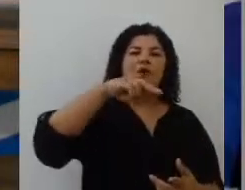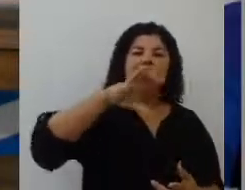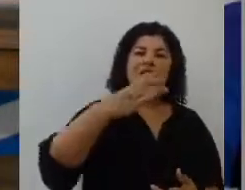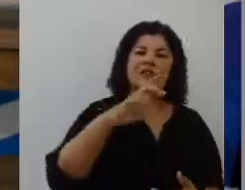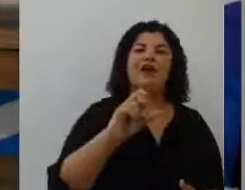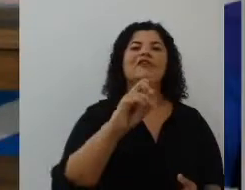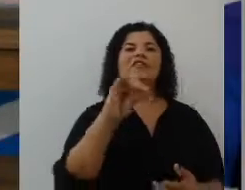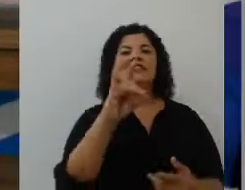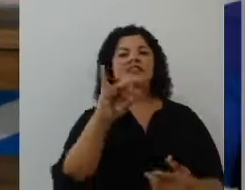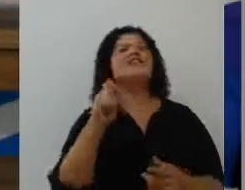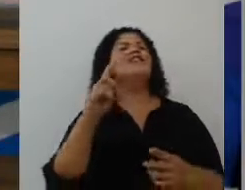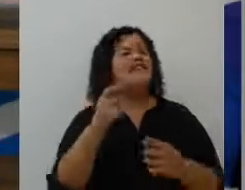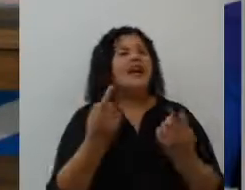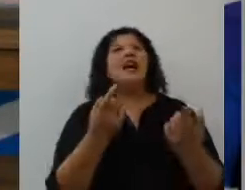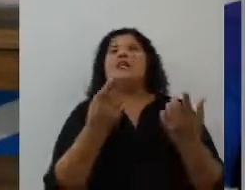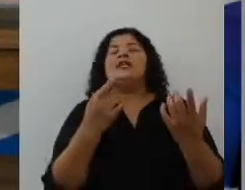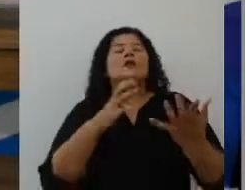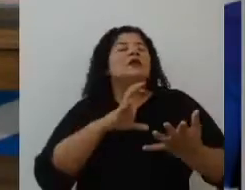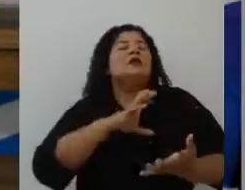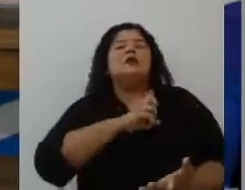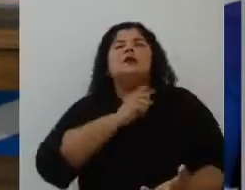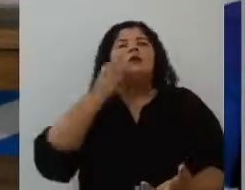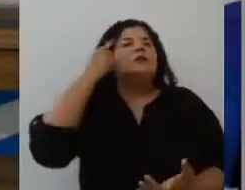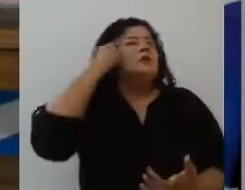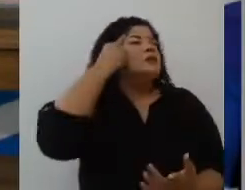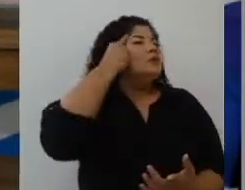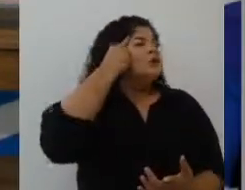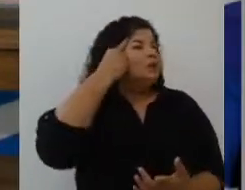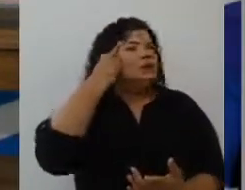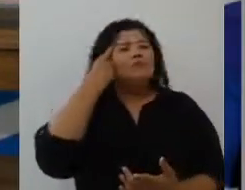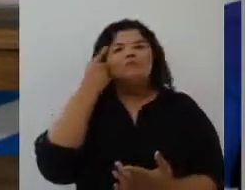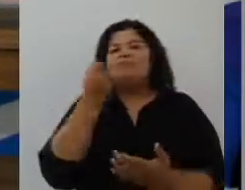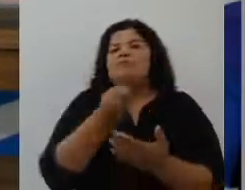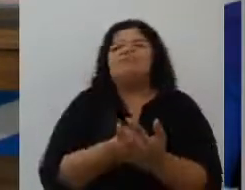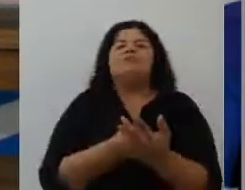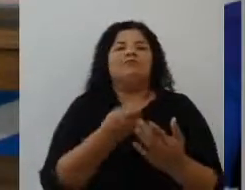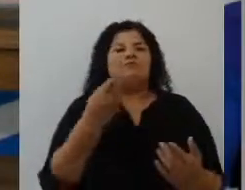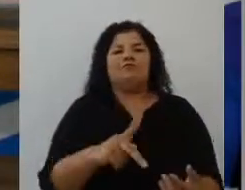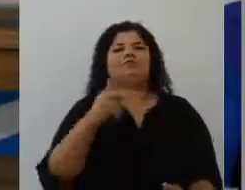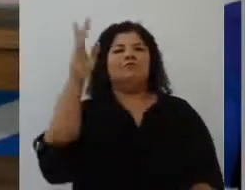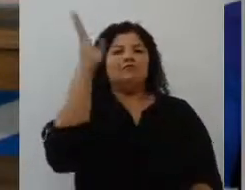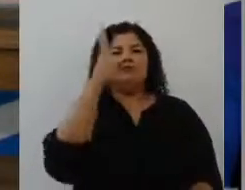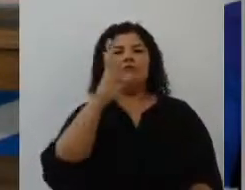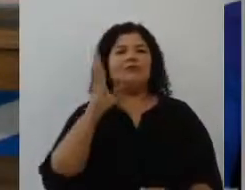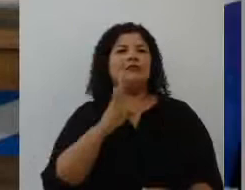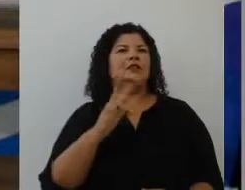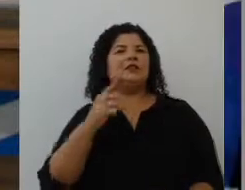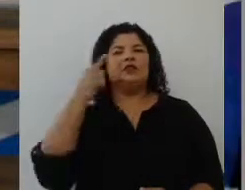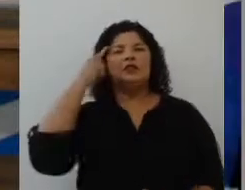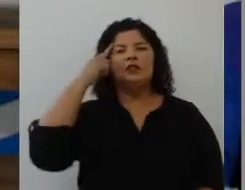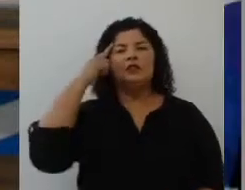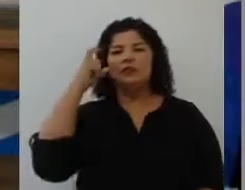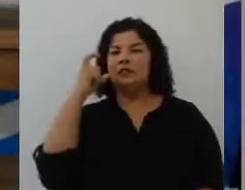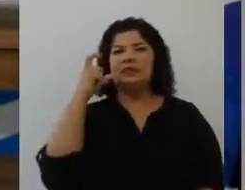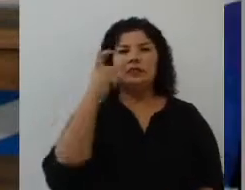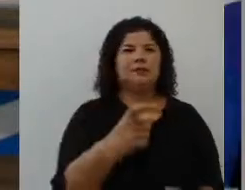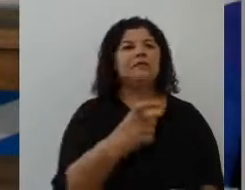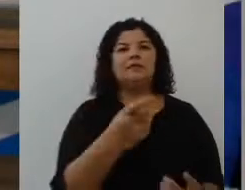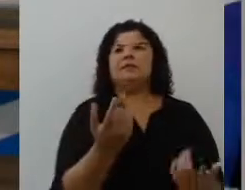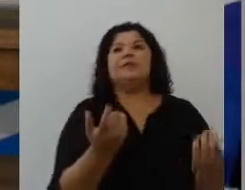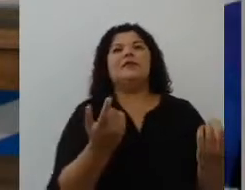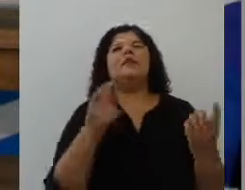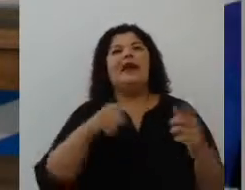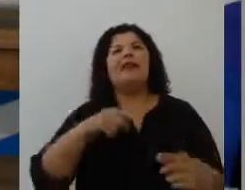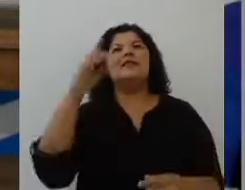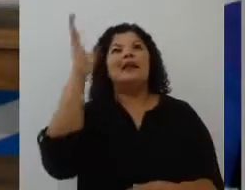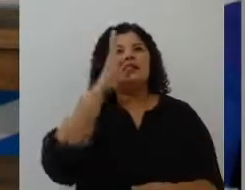amor idealizado mesmo. É um amor ufanista, é um nacionalismo ufanista. Toda vez que vocês ouvirem falar em nacionalismo